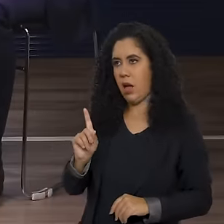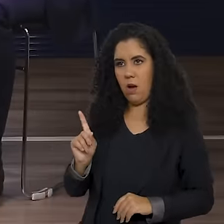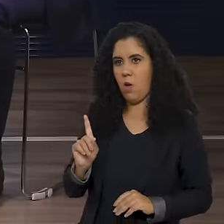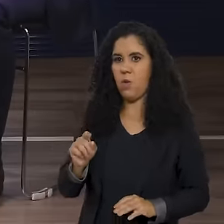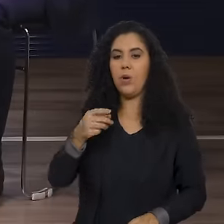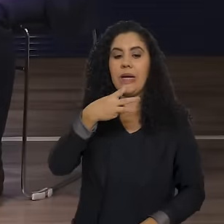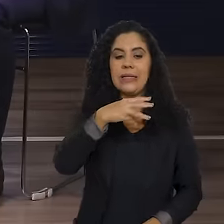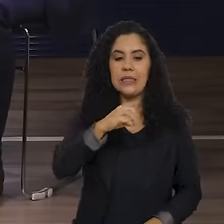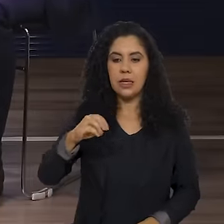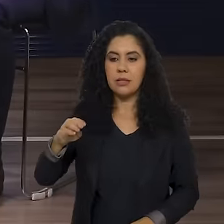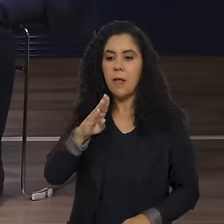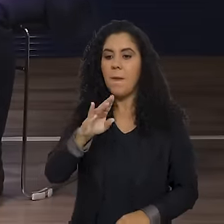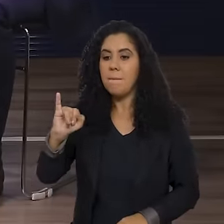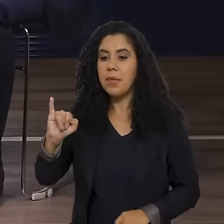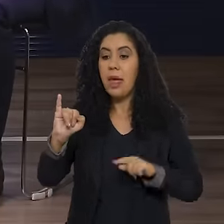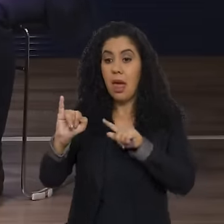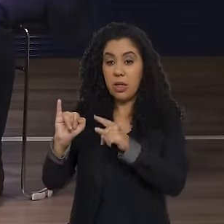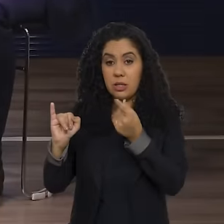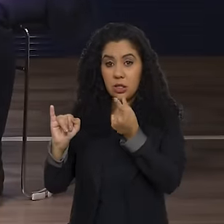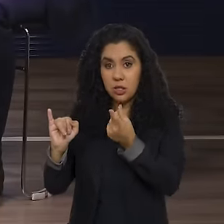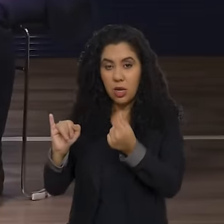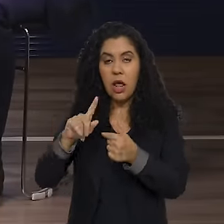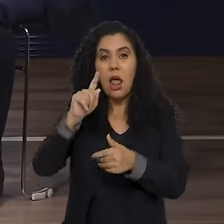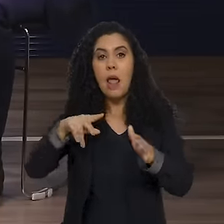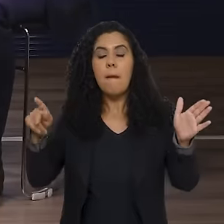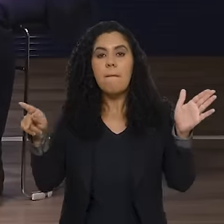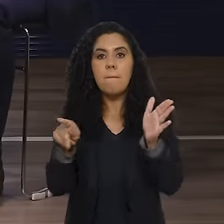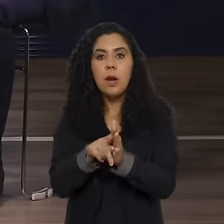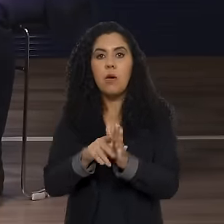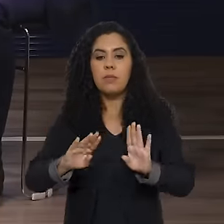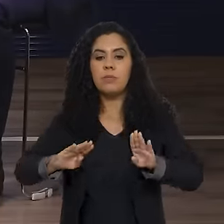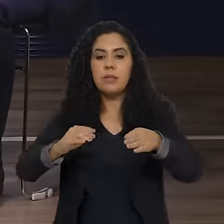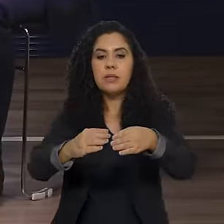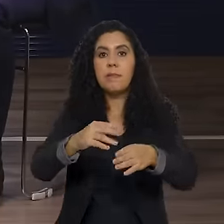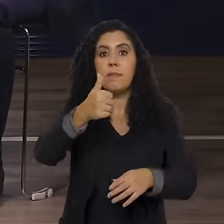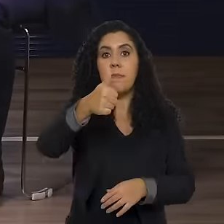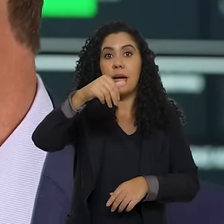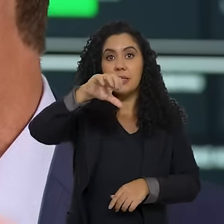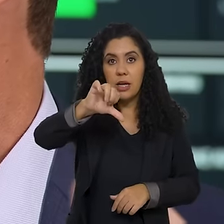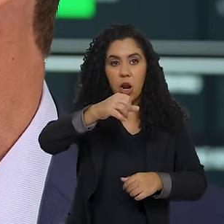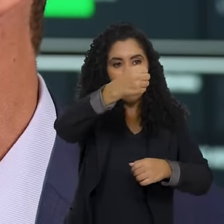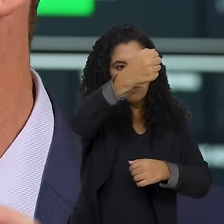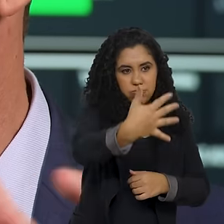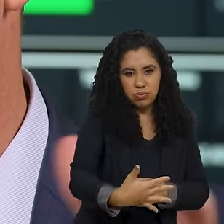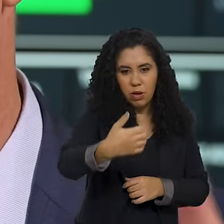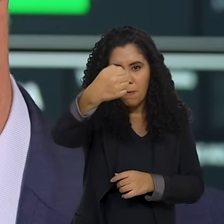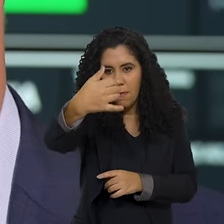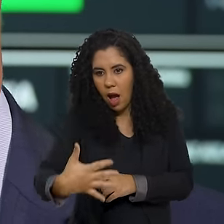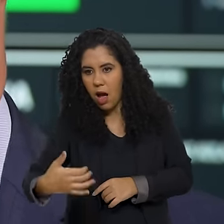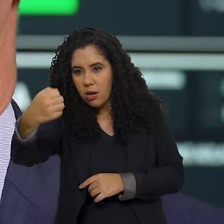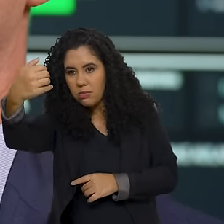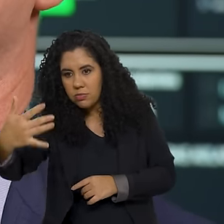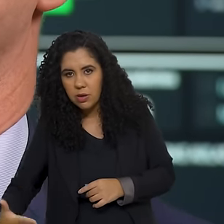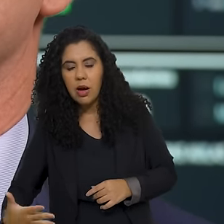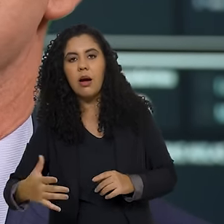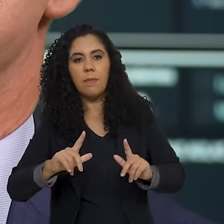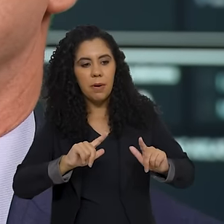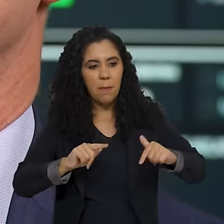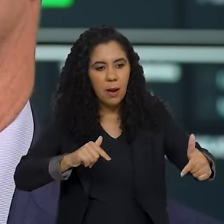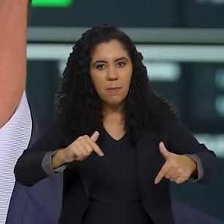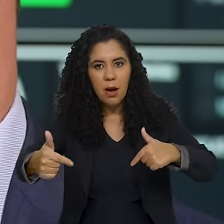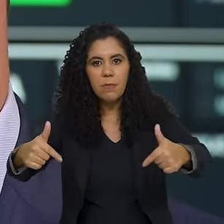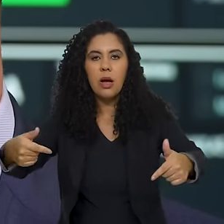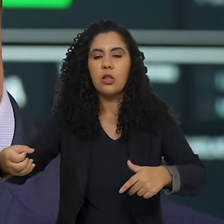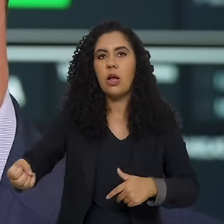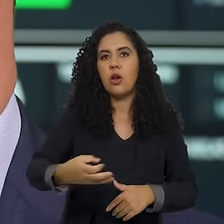300 bilhões vão abarcar as 19 cadeias, enfim, toda a política